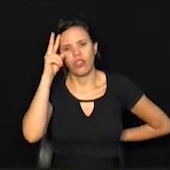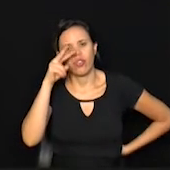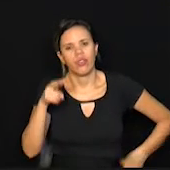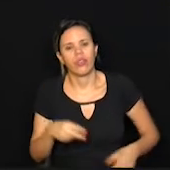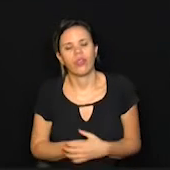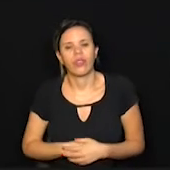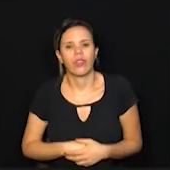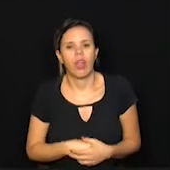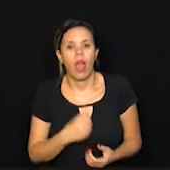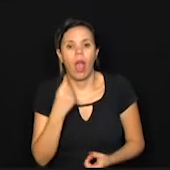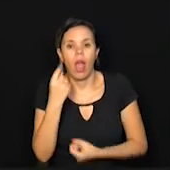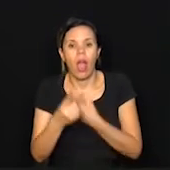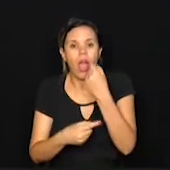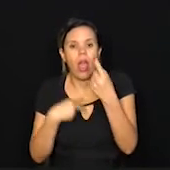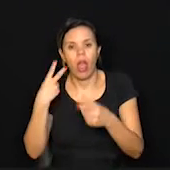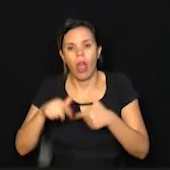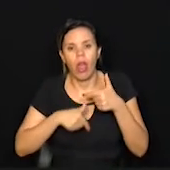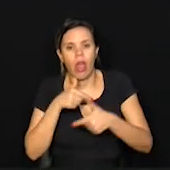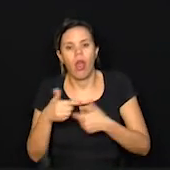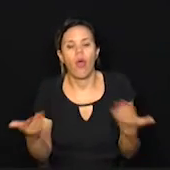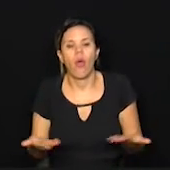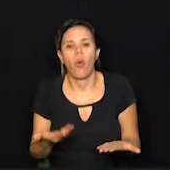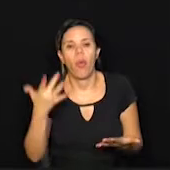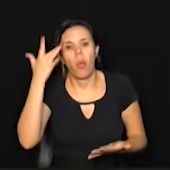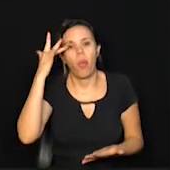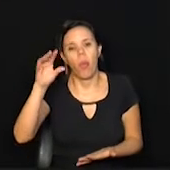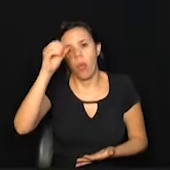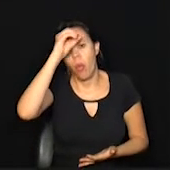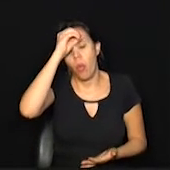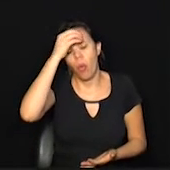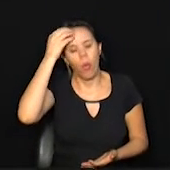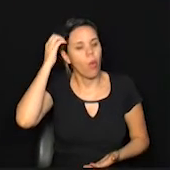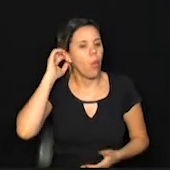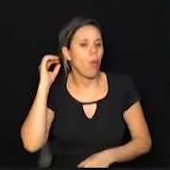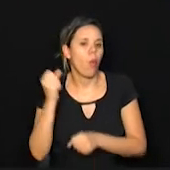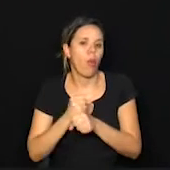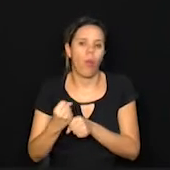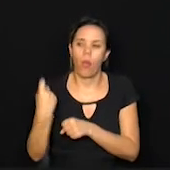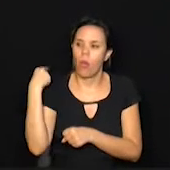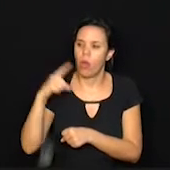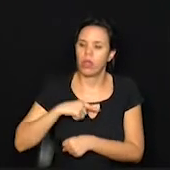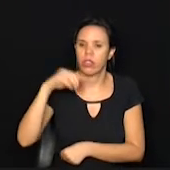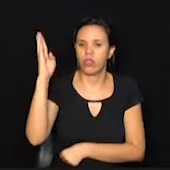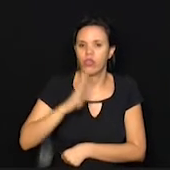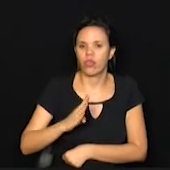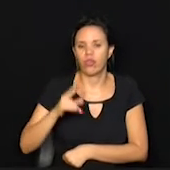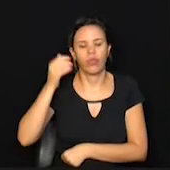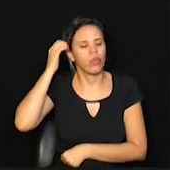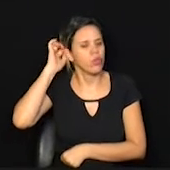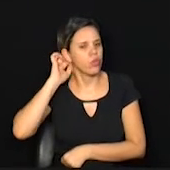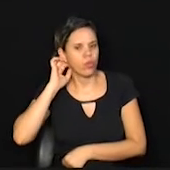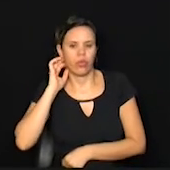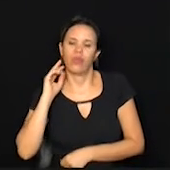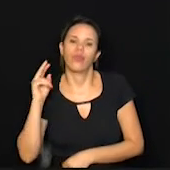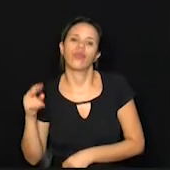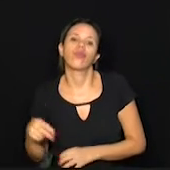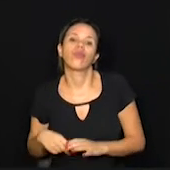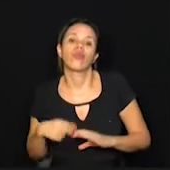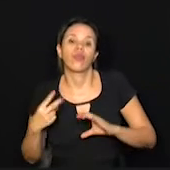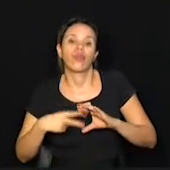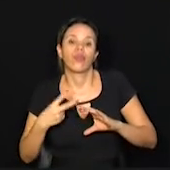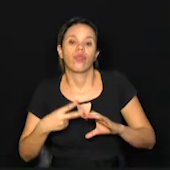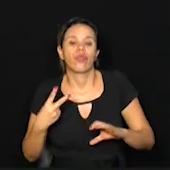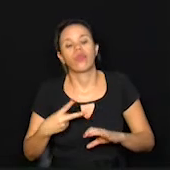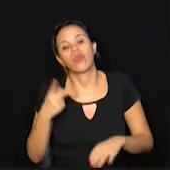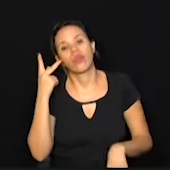tem parlamentares que estão na ativa hoje eu já não sei mas alguns anos atrás que aquele Brasil Vita lá na câmara de vereador de São Paulo